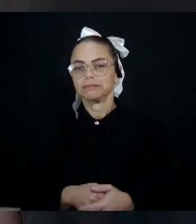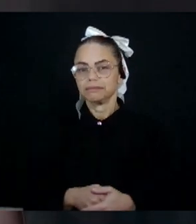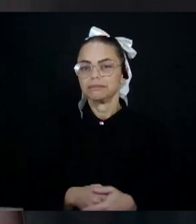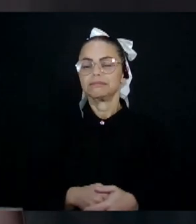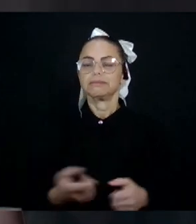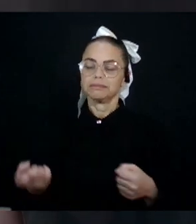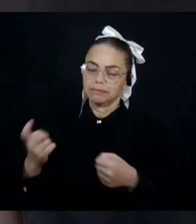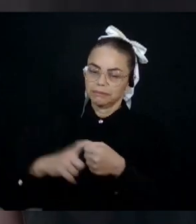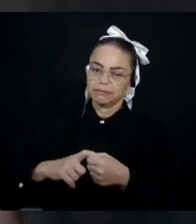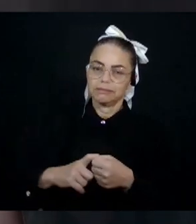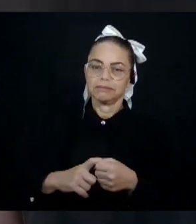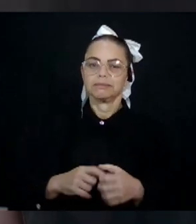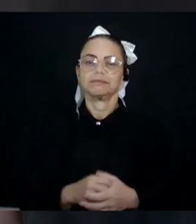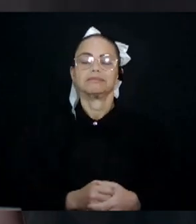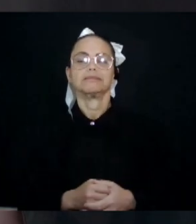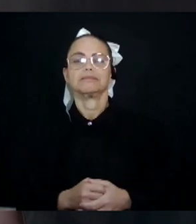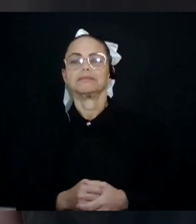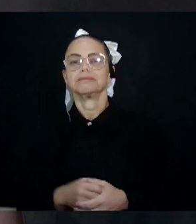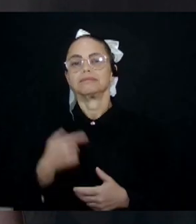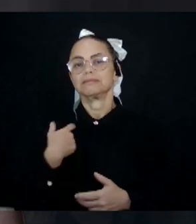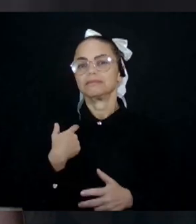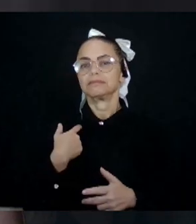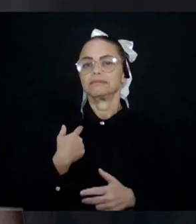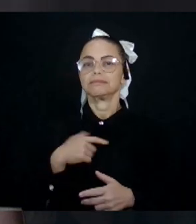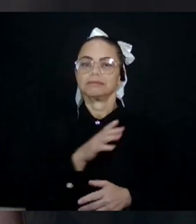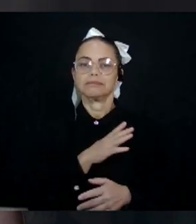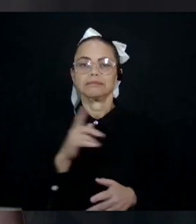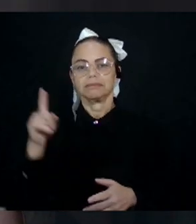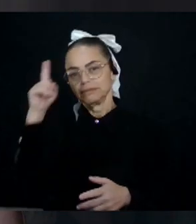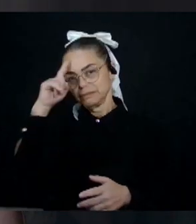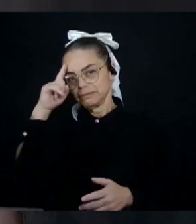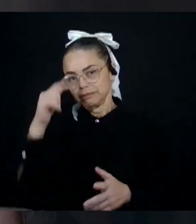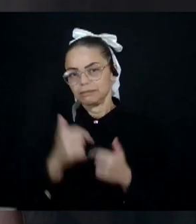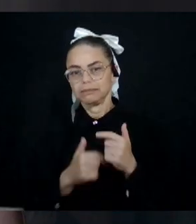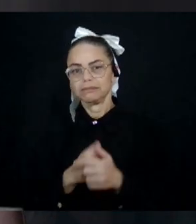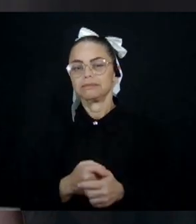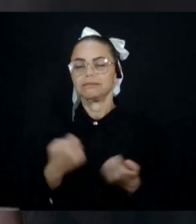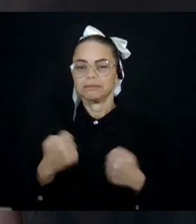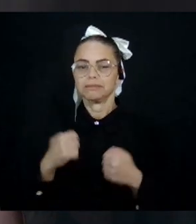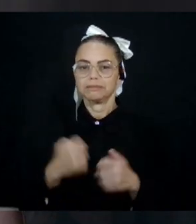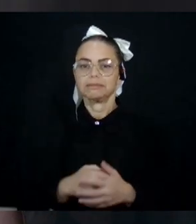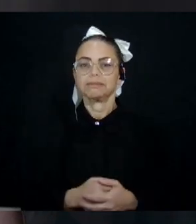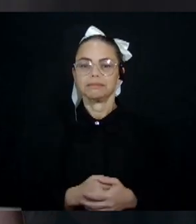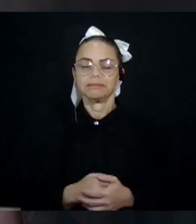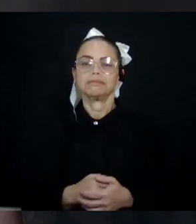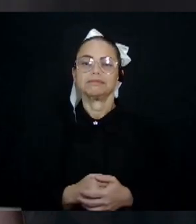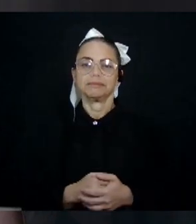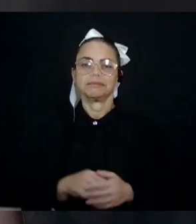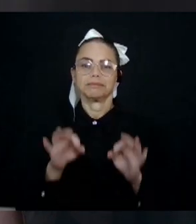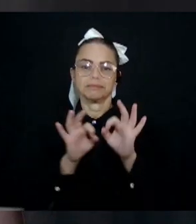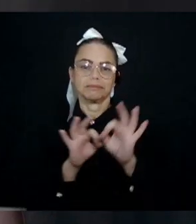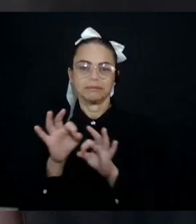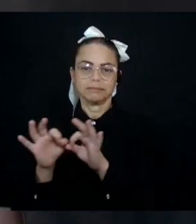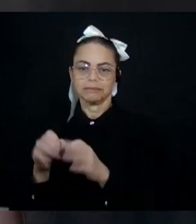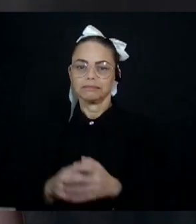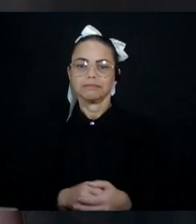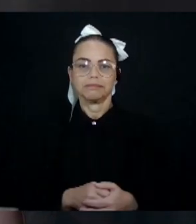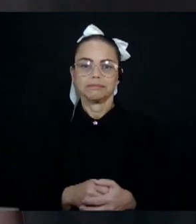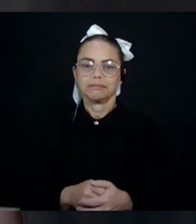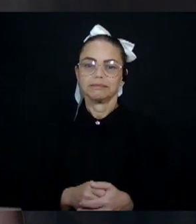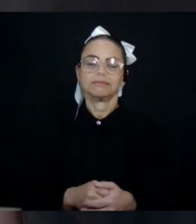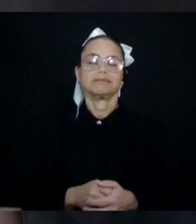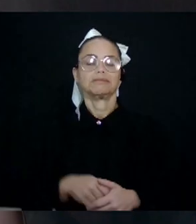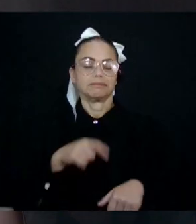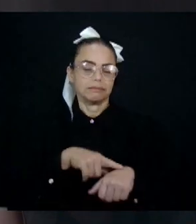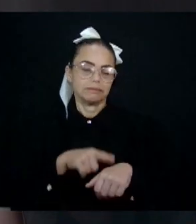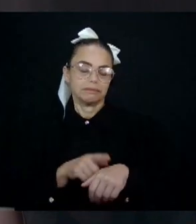retorno a uma rotina de trabalho, que a gente precisa de mais tempo para estruturar, né? Em que horário que eu vou